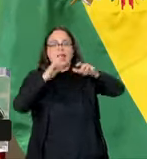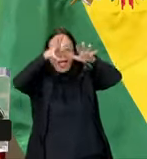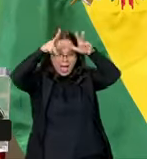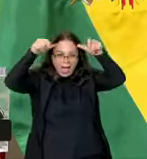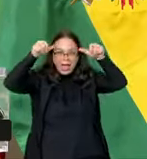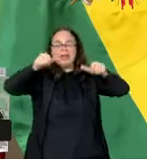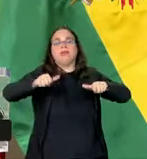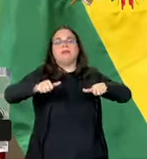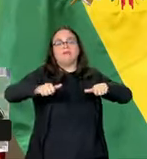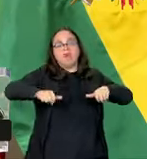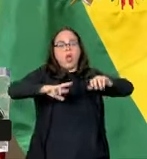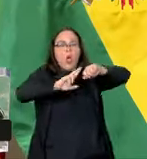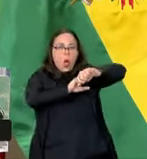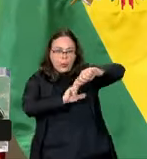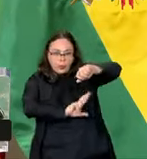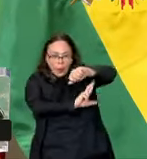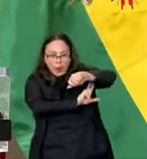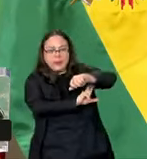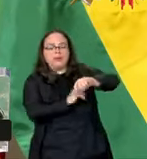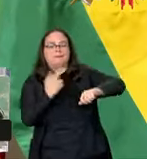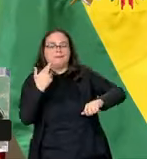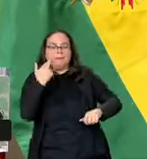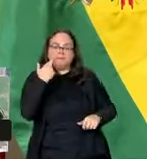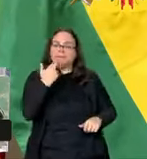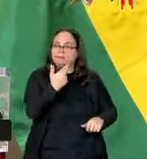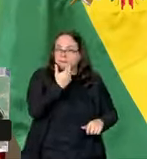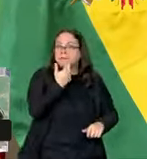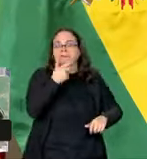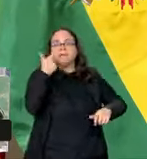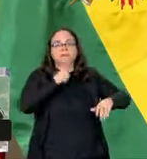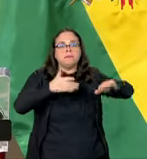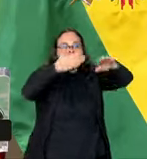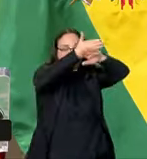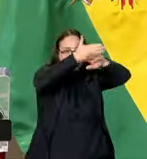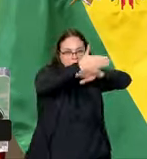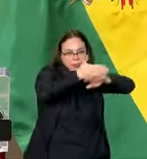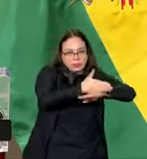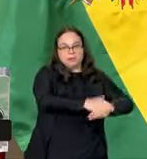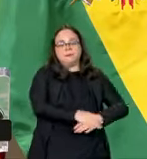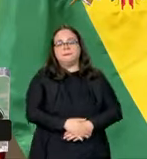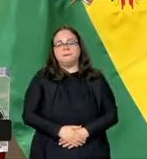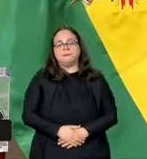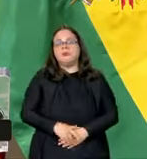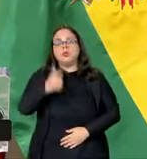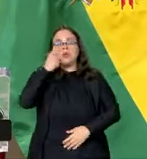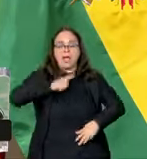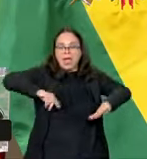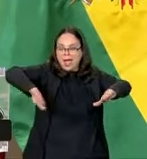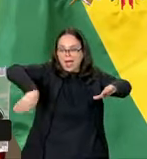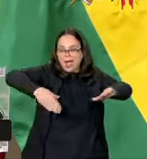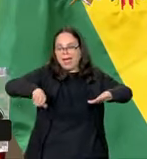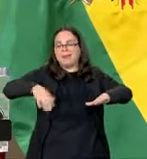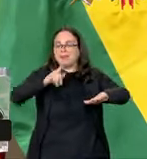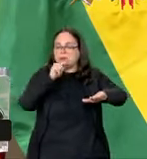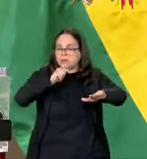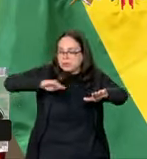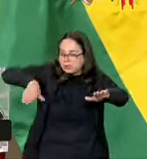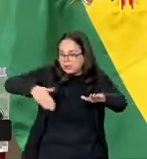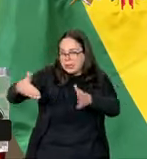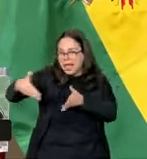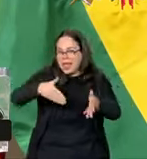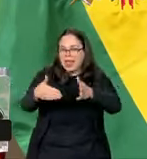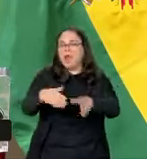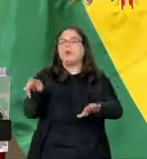Brasil. As propostas brasileiras para melhorar a navegabilidade no Canal Tamengo e no Rio